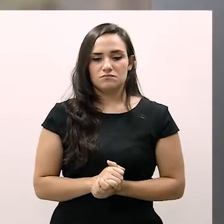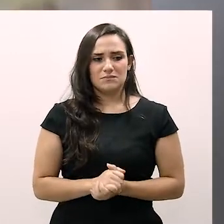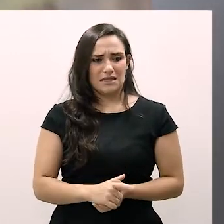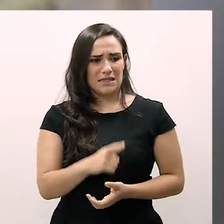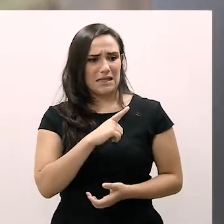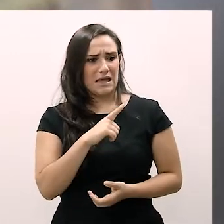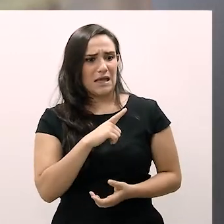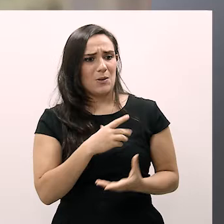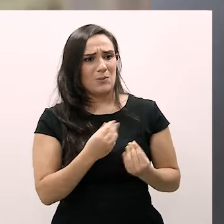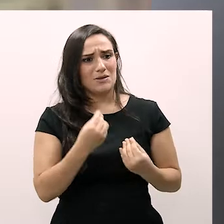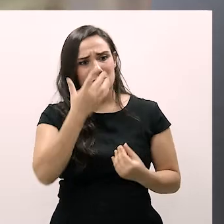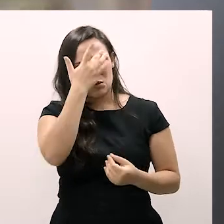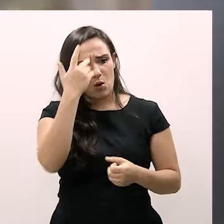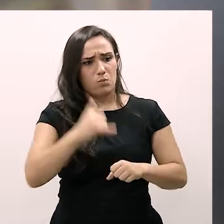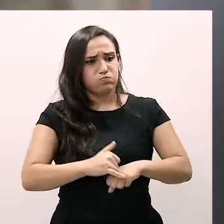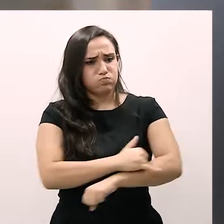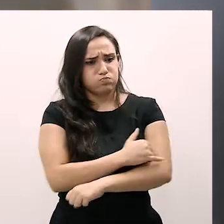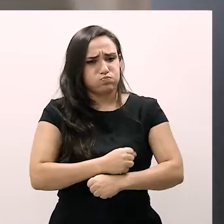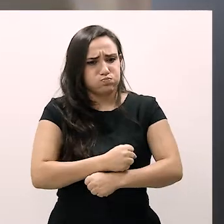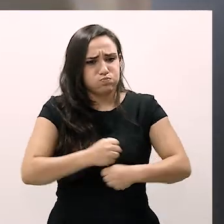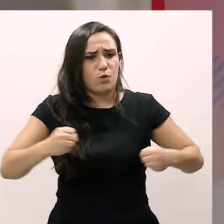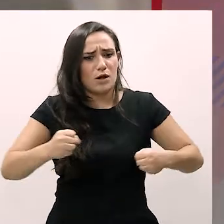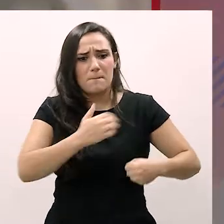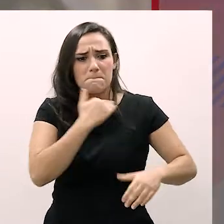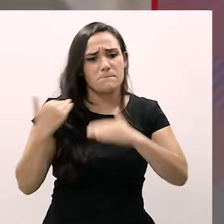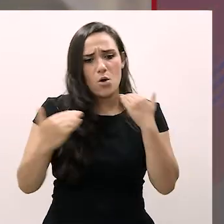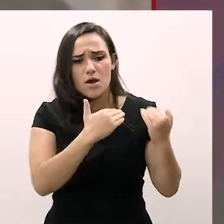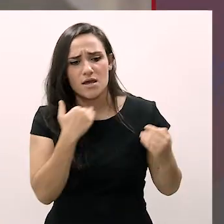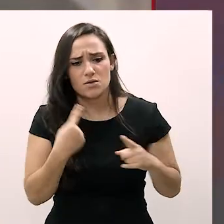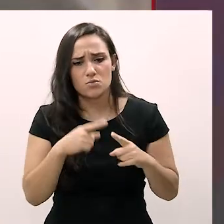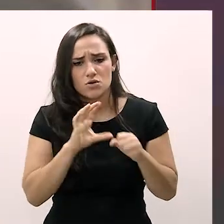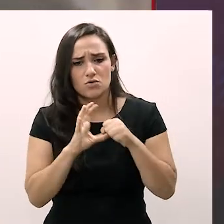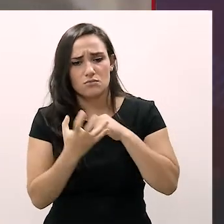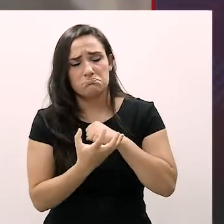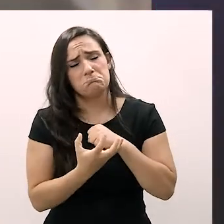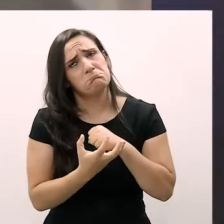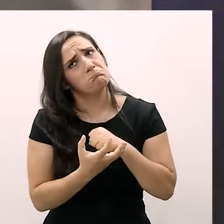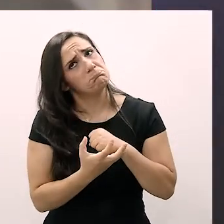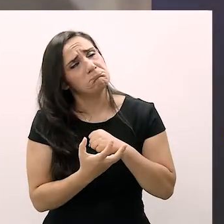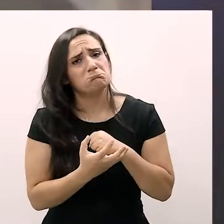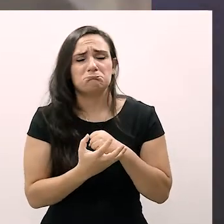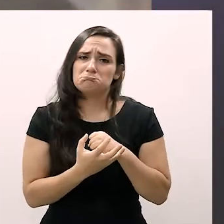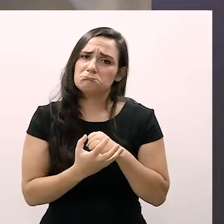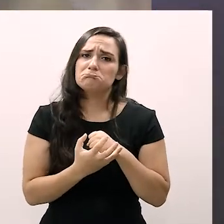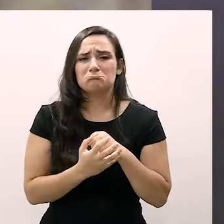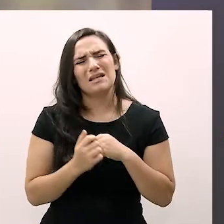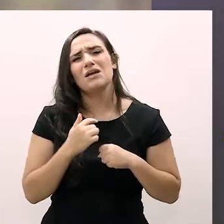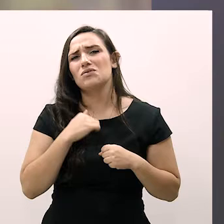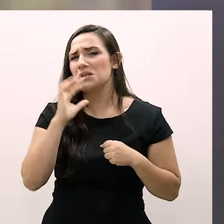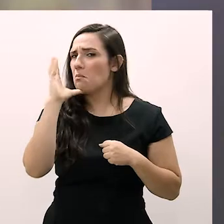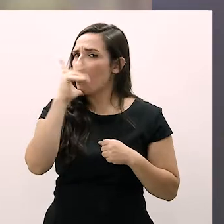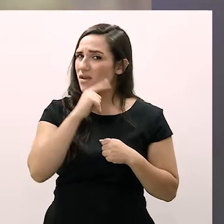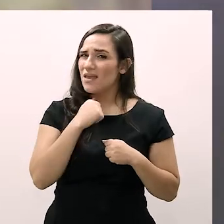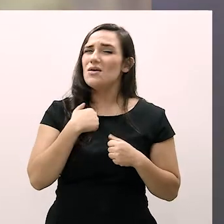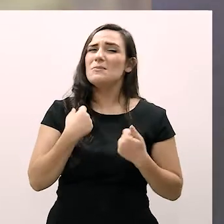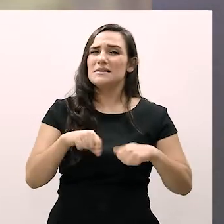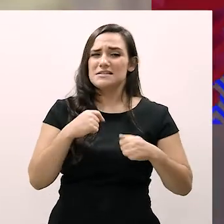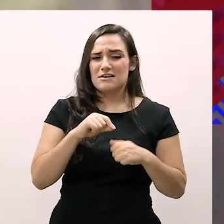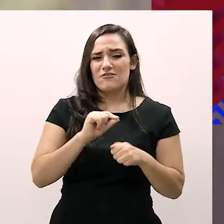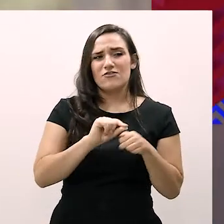Covid. Então, demorou um pouquinho para a gente ter casuística e ter dado para mostrar, mas em